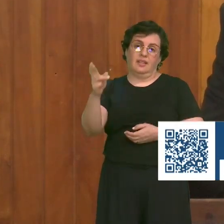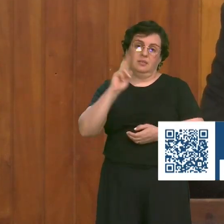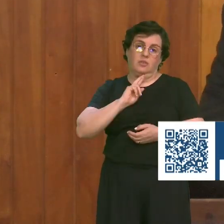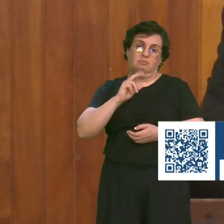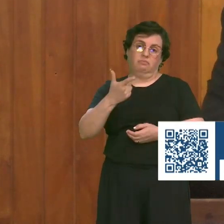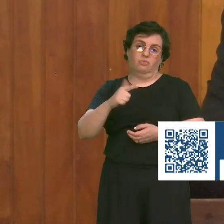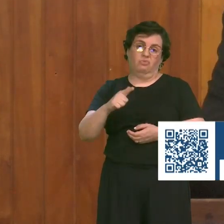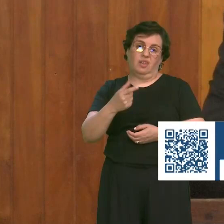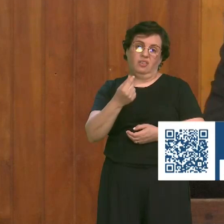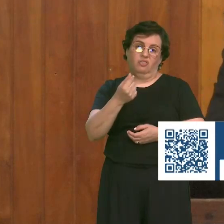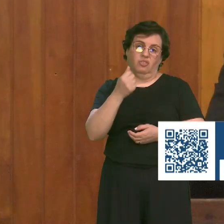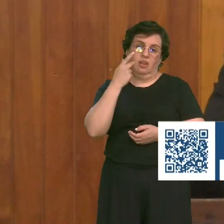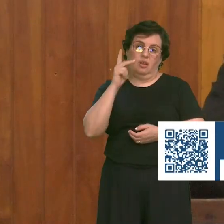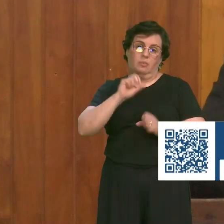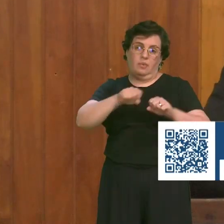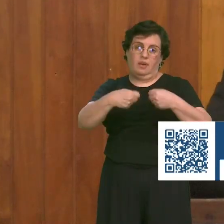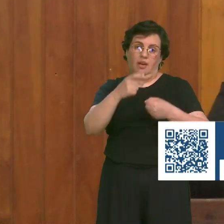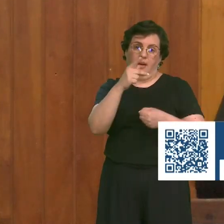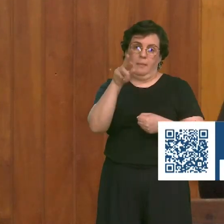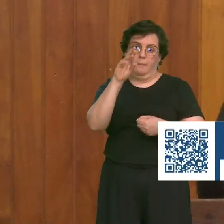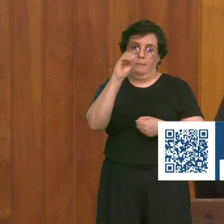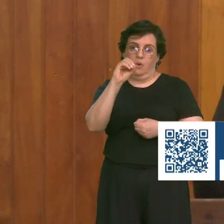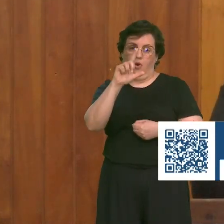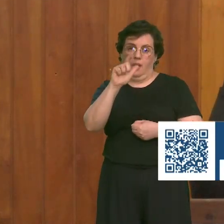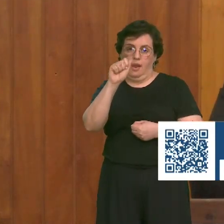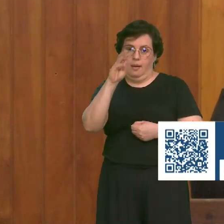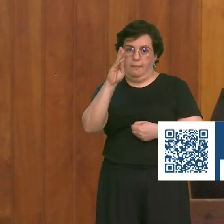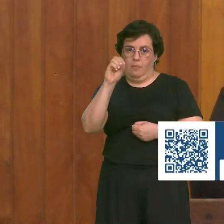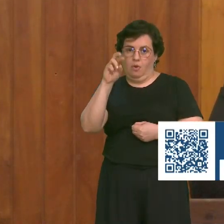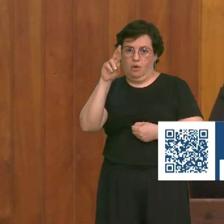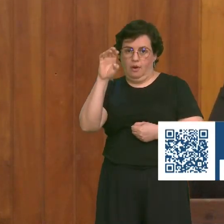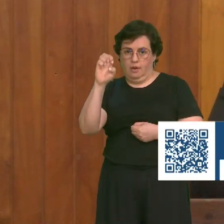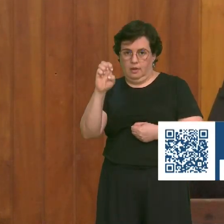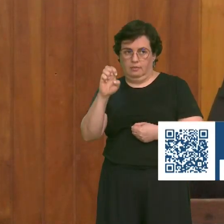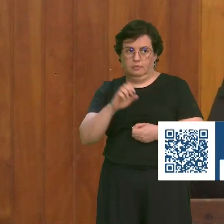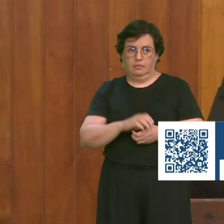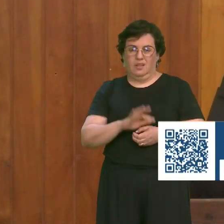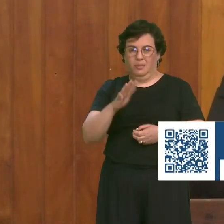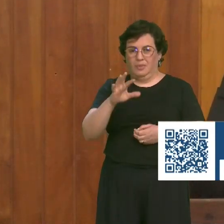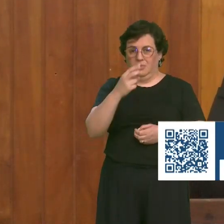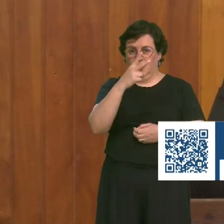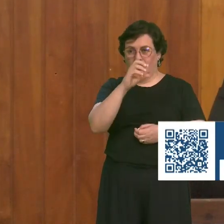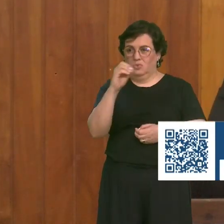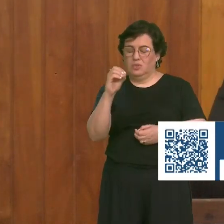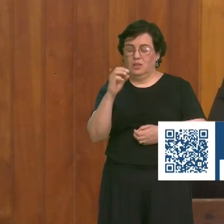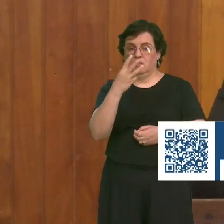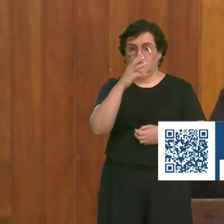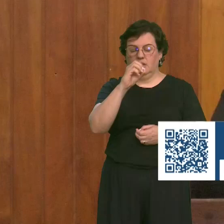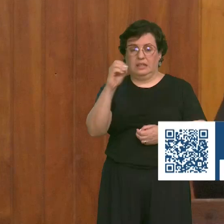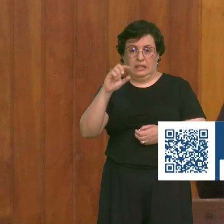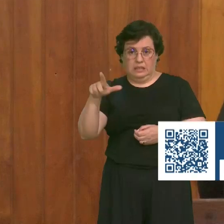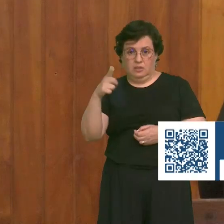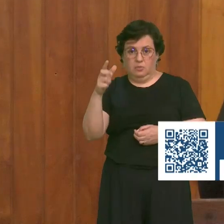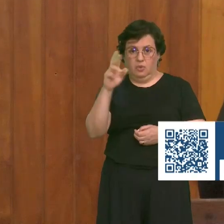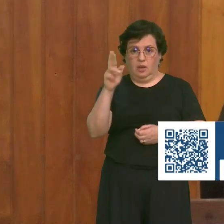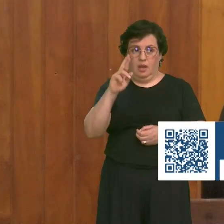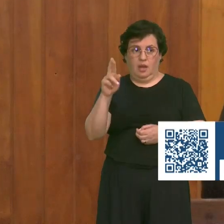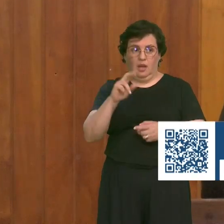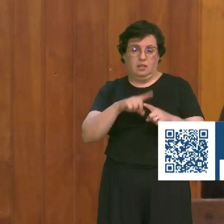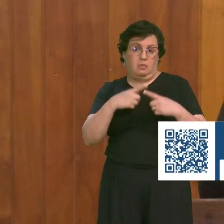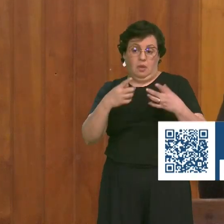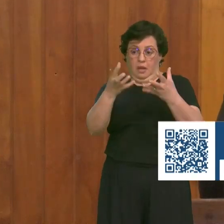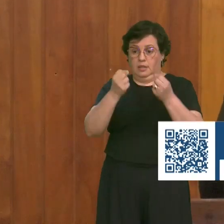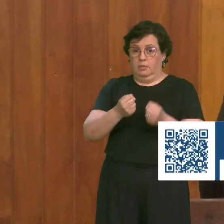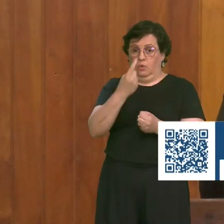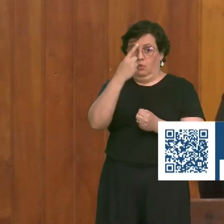que não tem dinheiro para dar pro labore isso é da 200 300 mil reais aí uma bagatela um bilhão